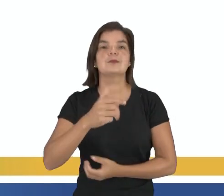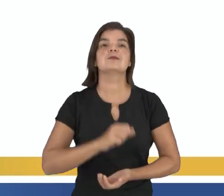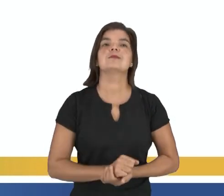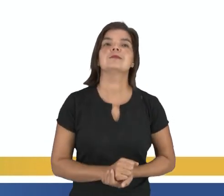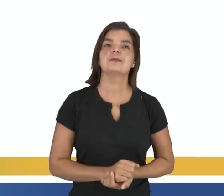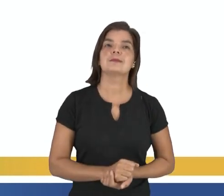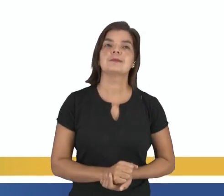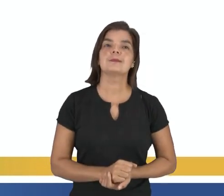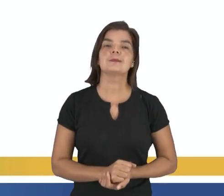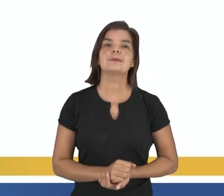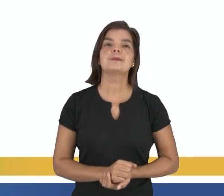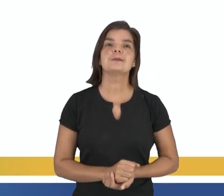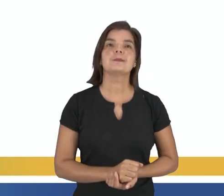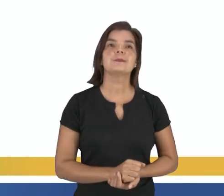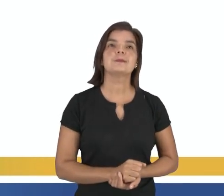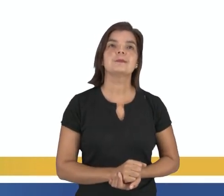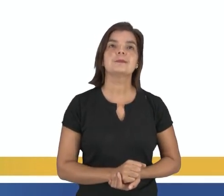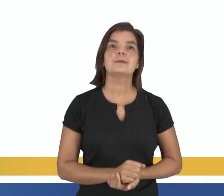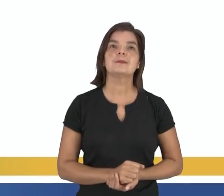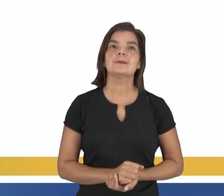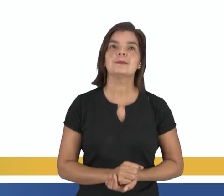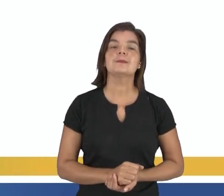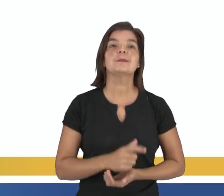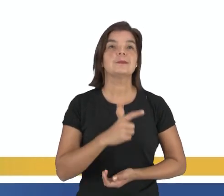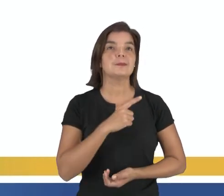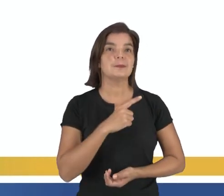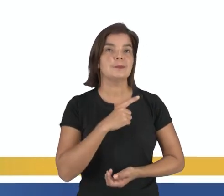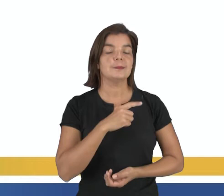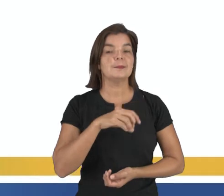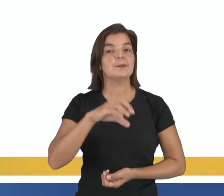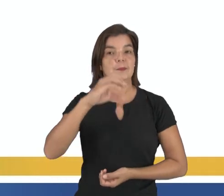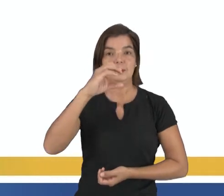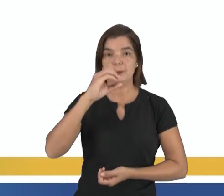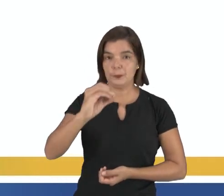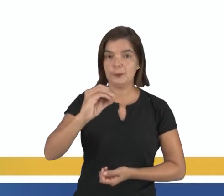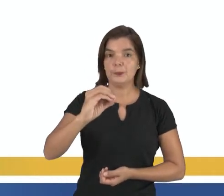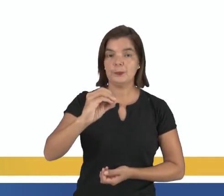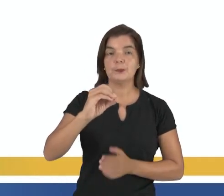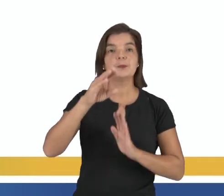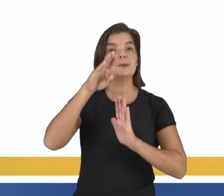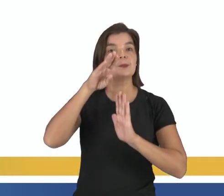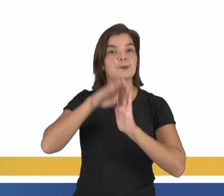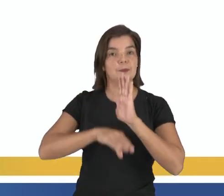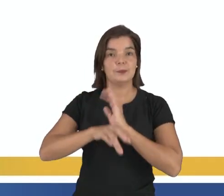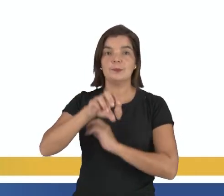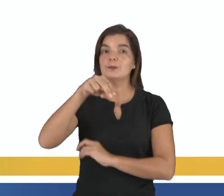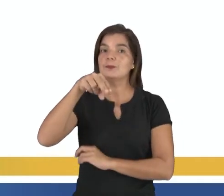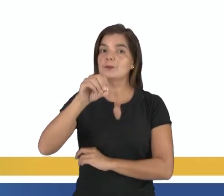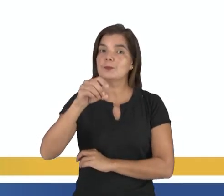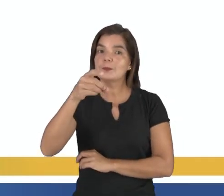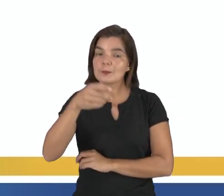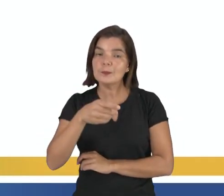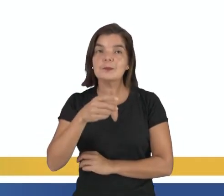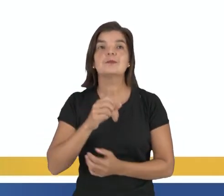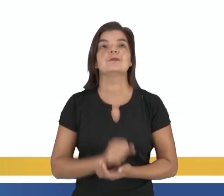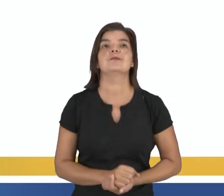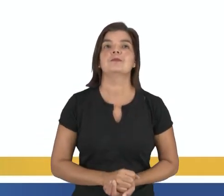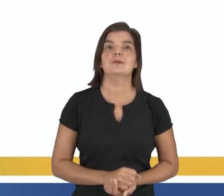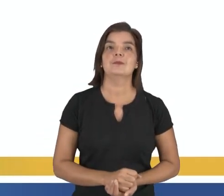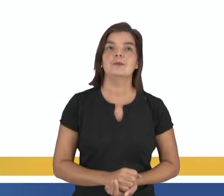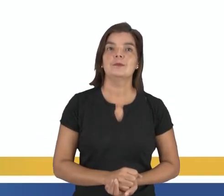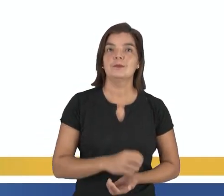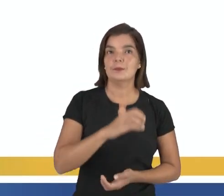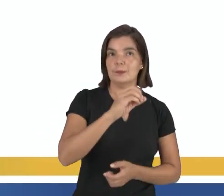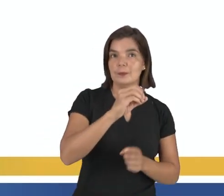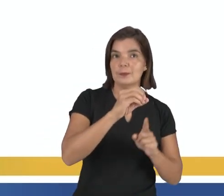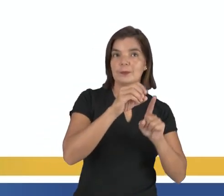como está aqui, tá bom? Aí aqui nós temos o oxigênio diminuiu o NOx, ele reduziu. Então, foi